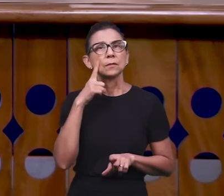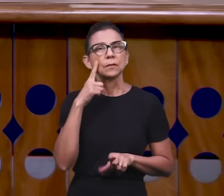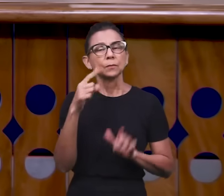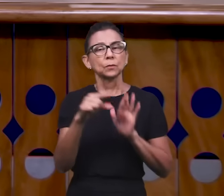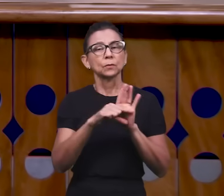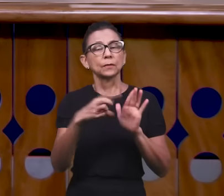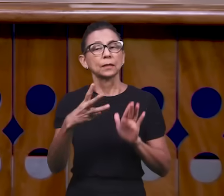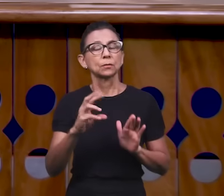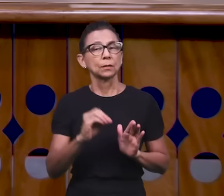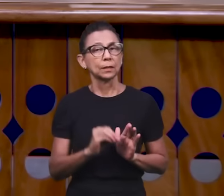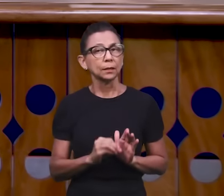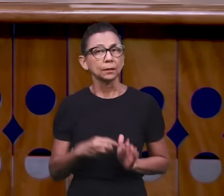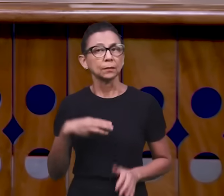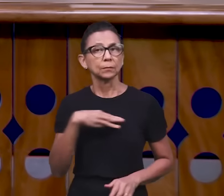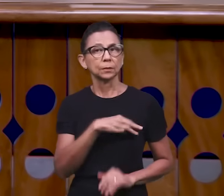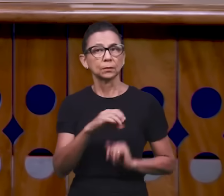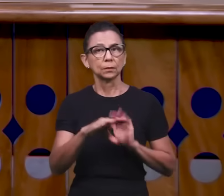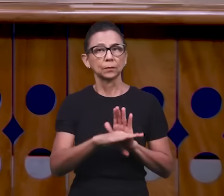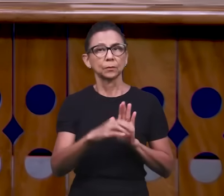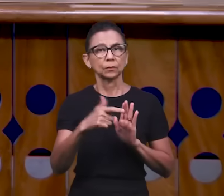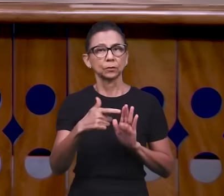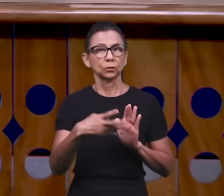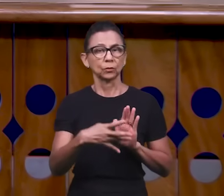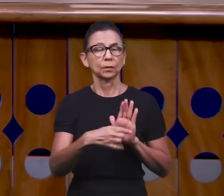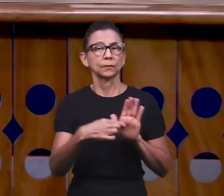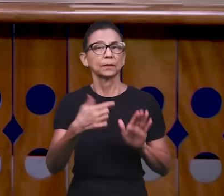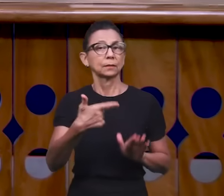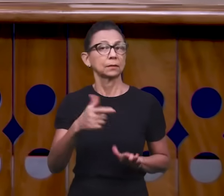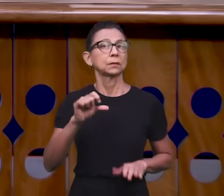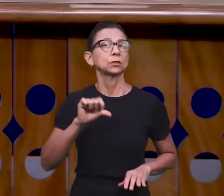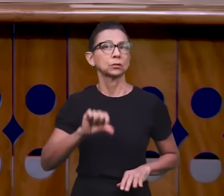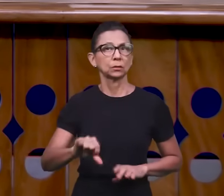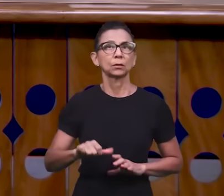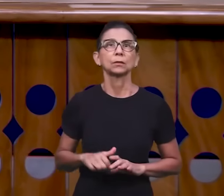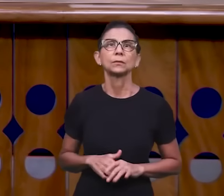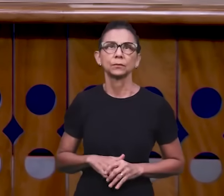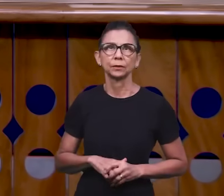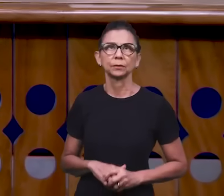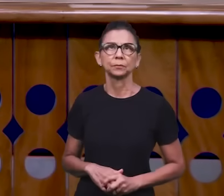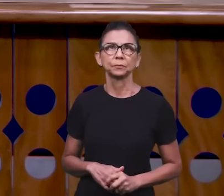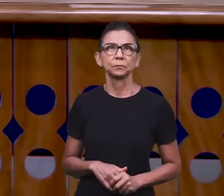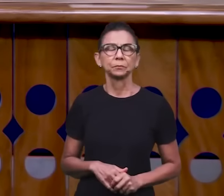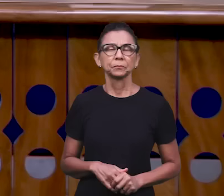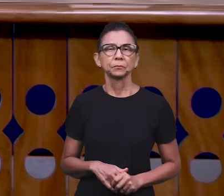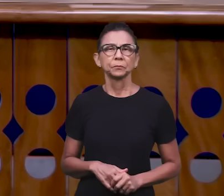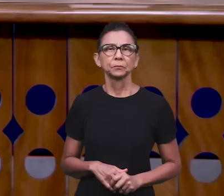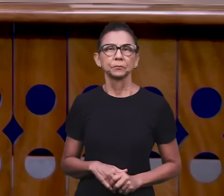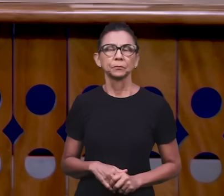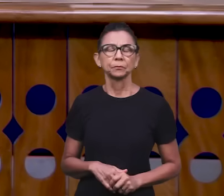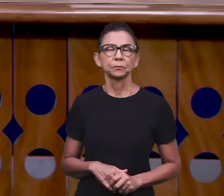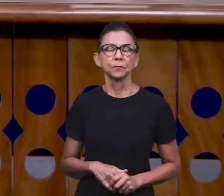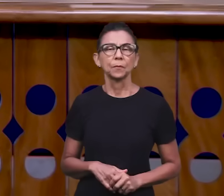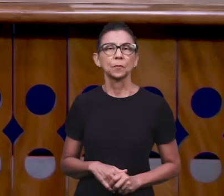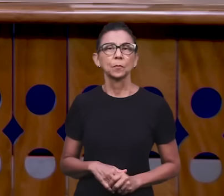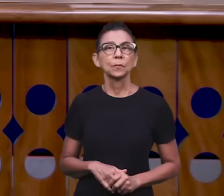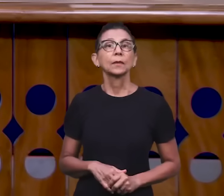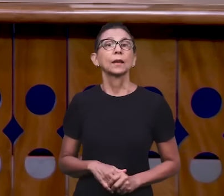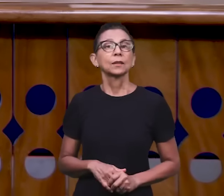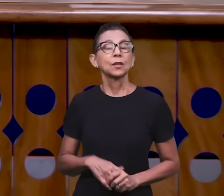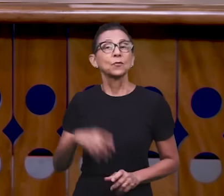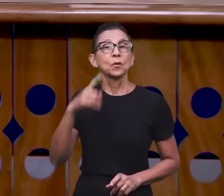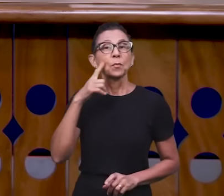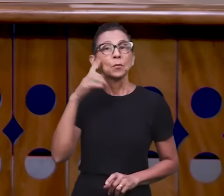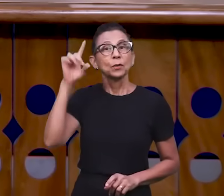ver agora a expressão de Mateus capítulo 24, verso 29, quando vamos ver aqui exatamente